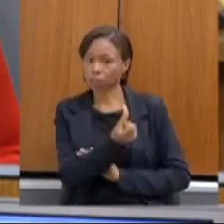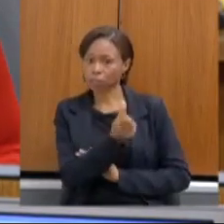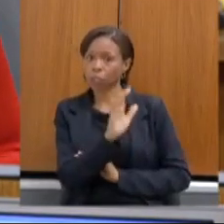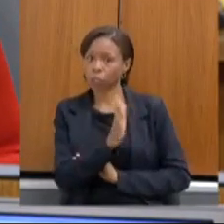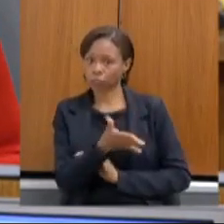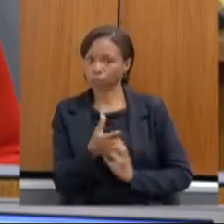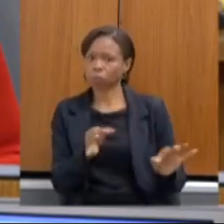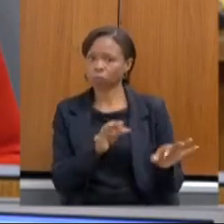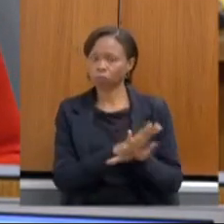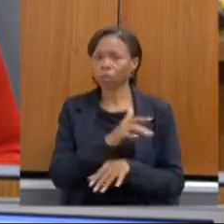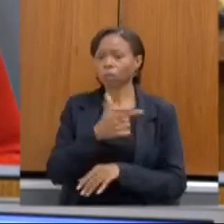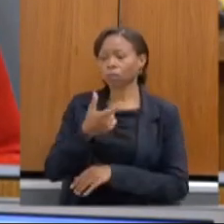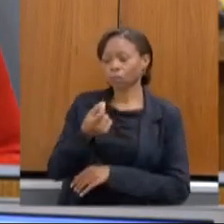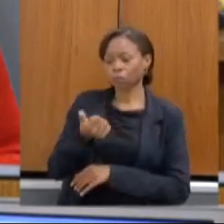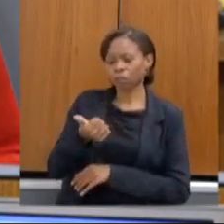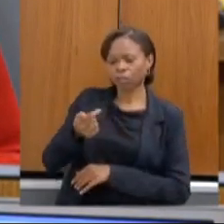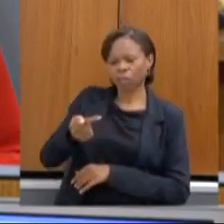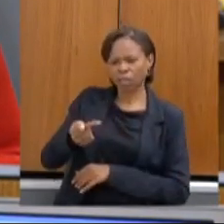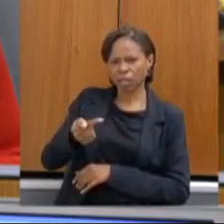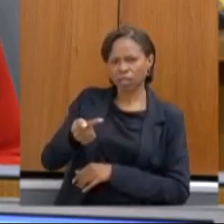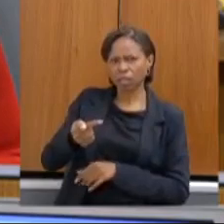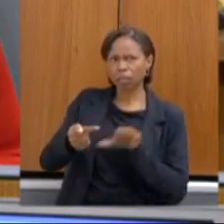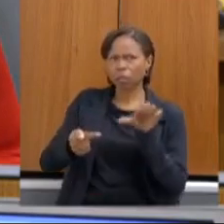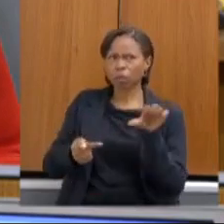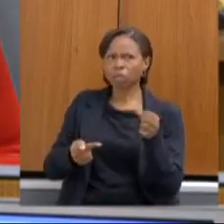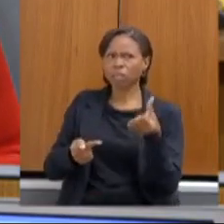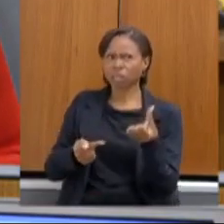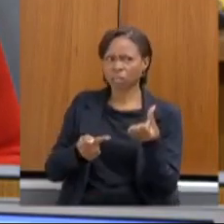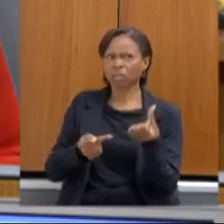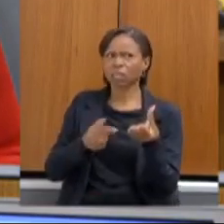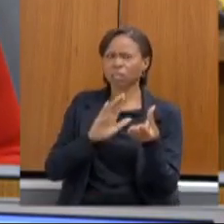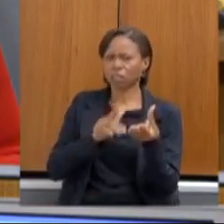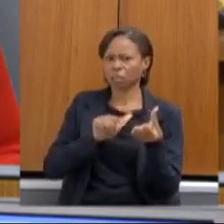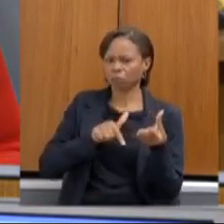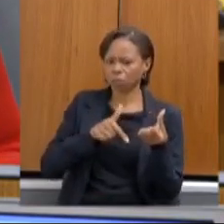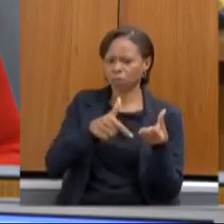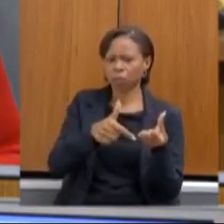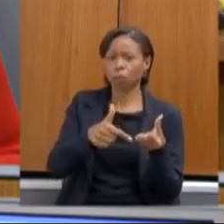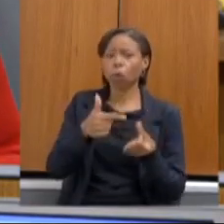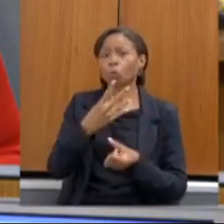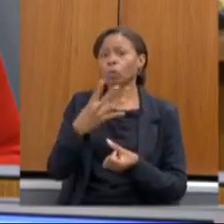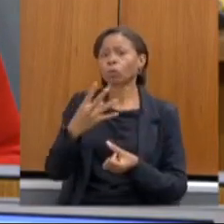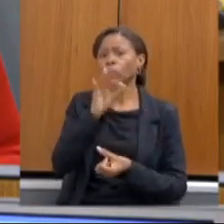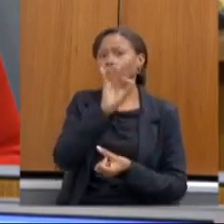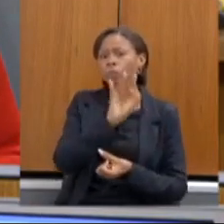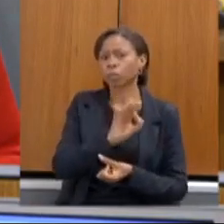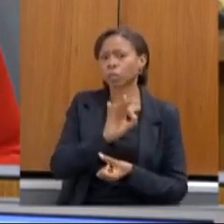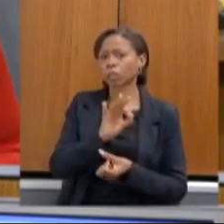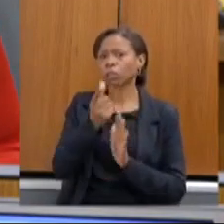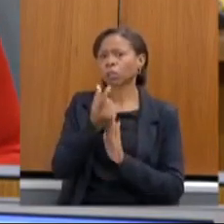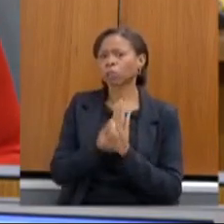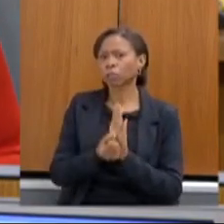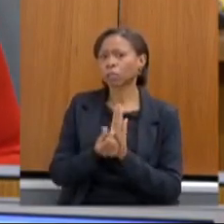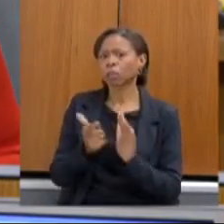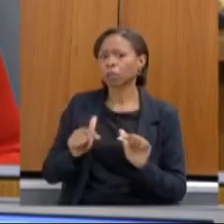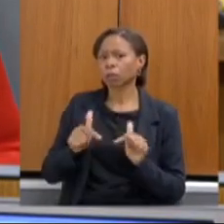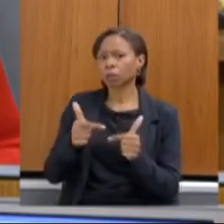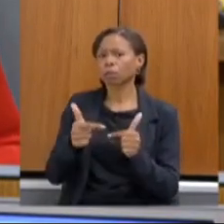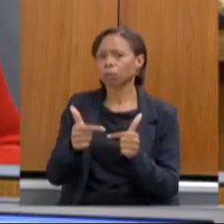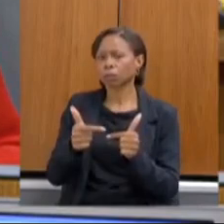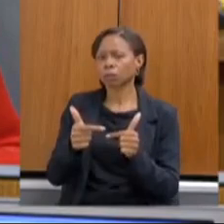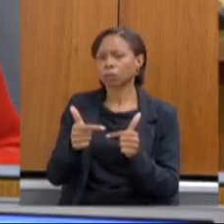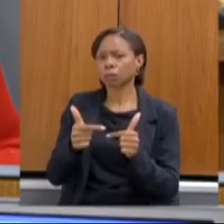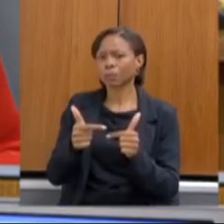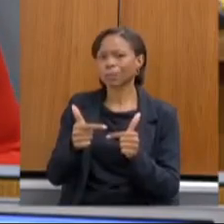executados 2017 96 empenhado 44 por cento do orçamento executado Vamos para o